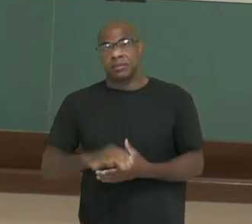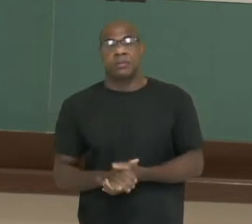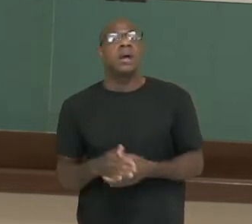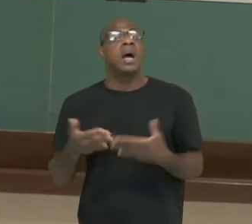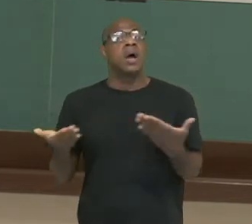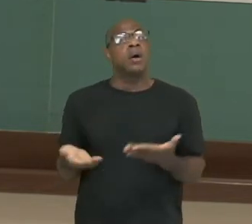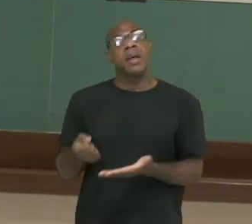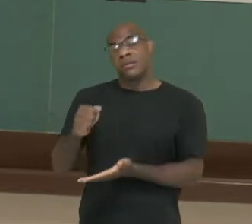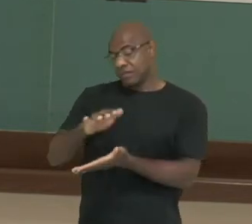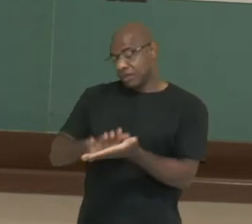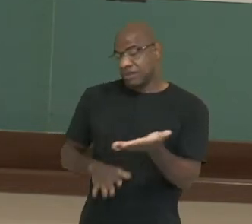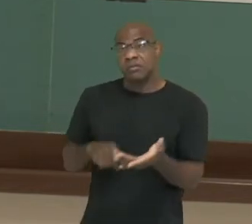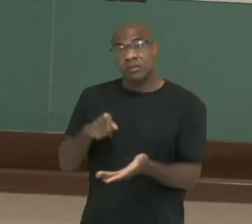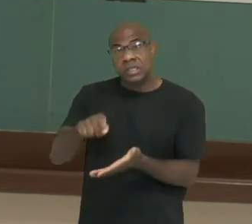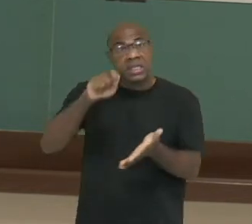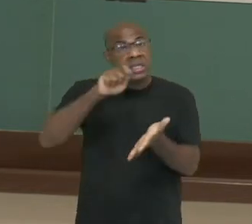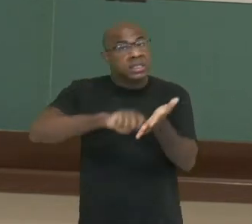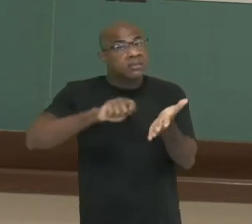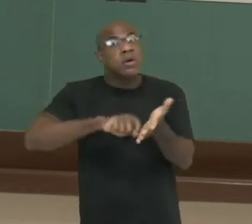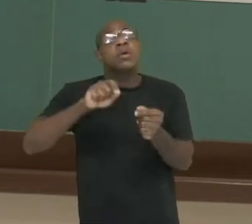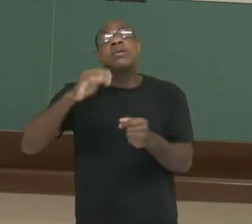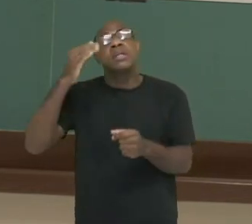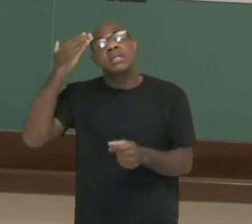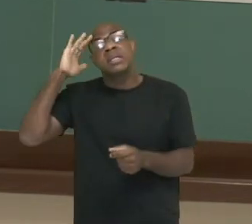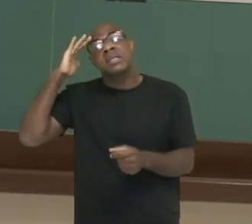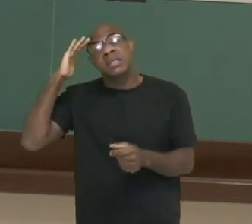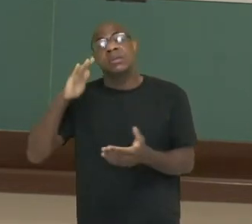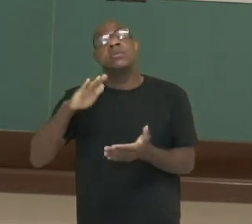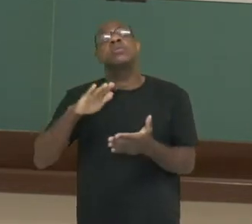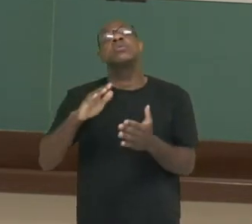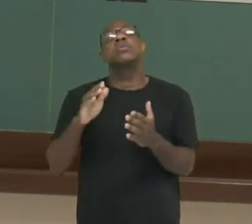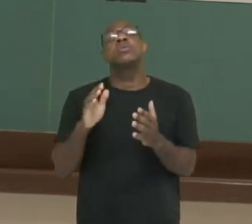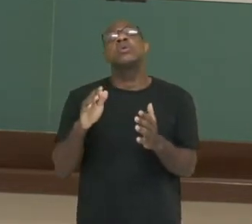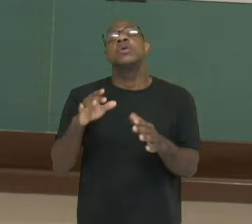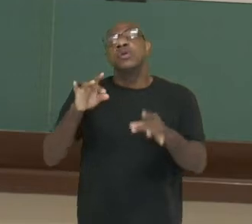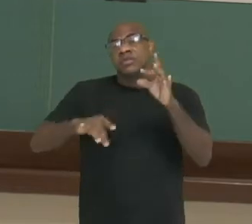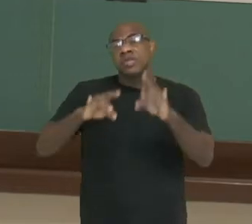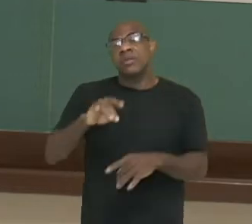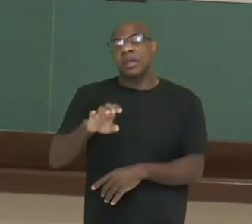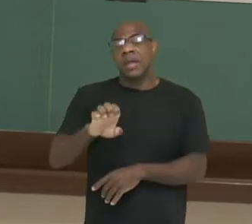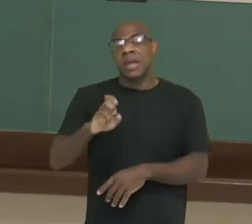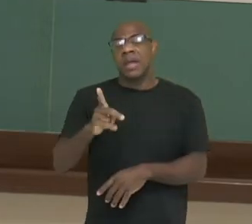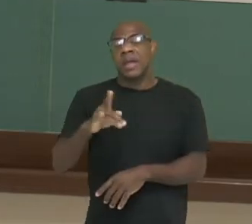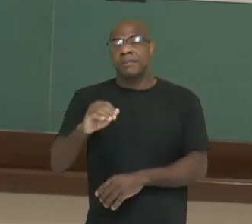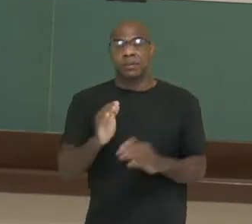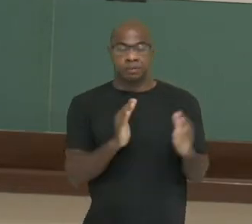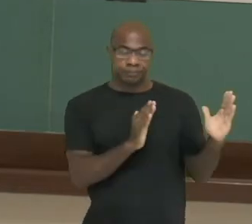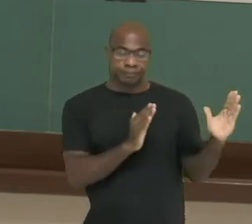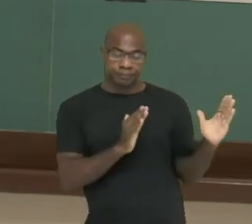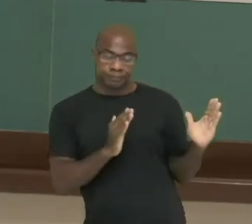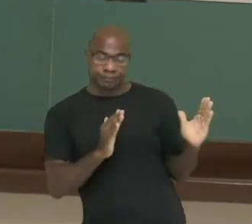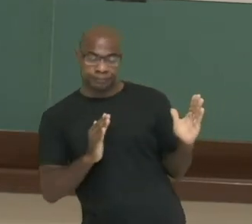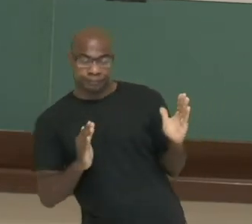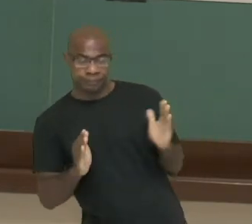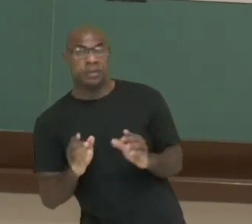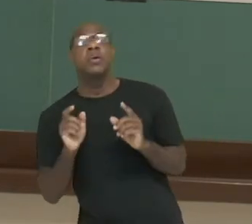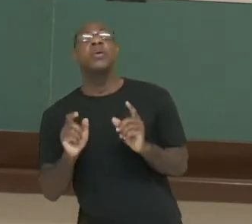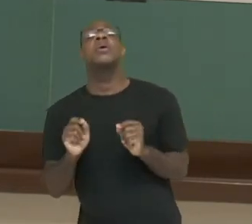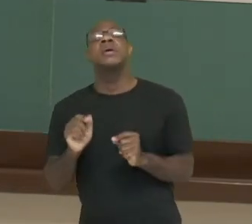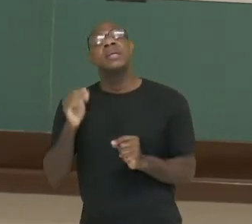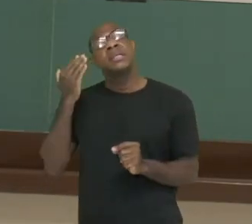Agora é com vocês. Escreva o que você entendeu sobre o teatro épico. Aí, será que conseguiram aí captar, né, a mensagem da